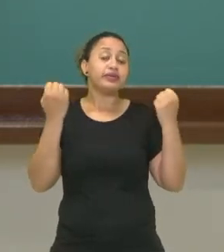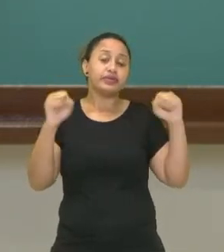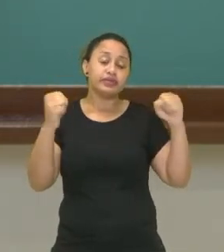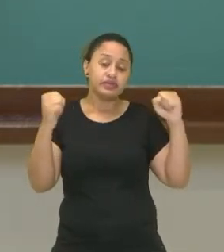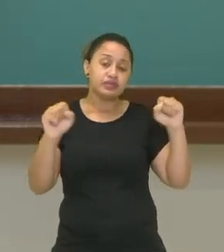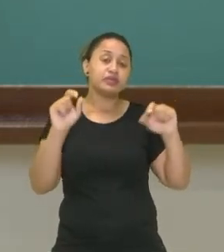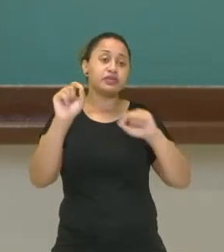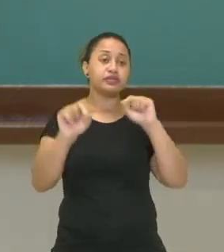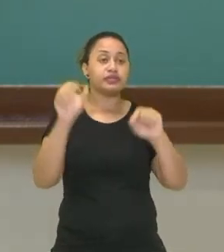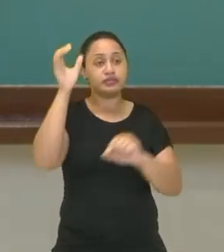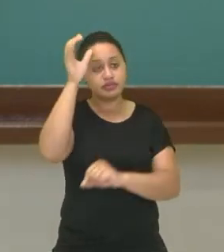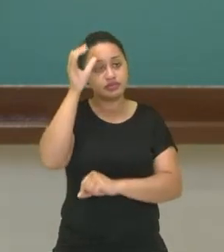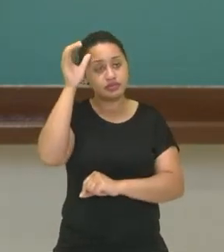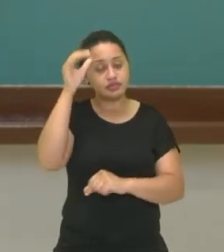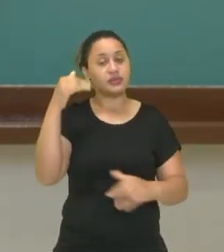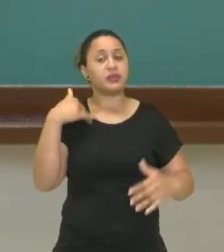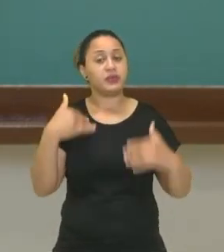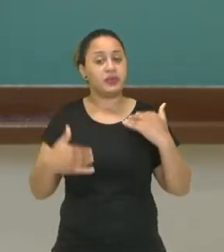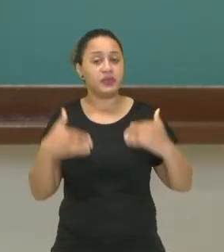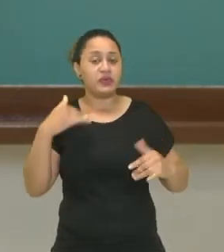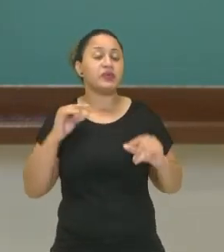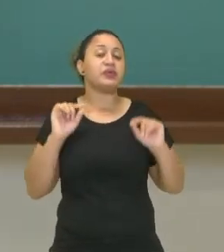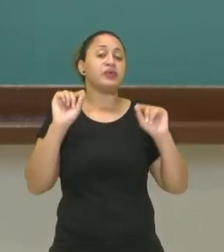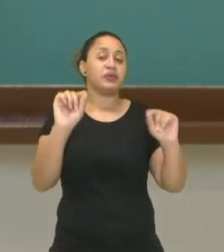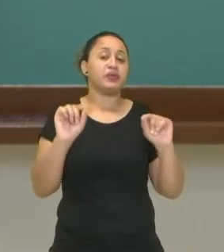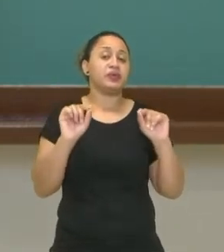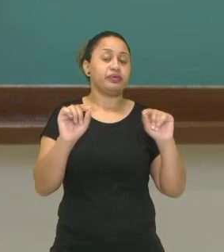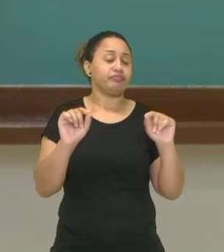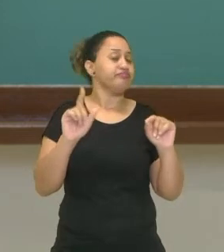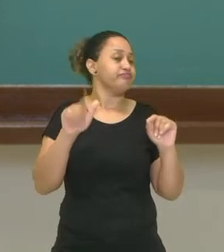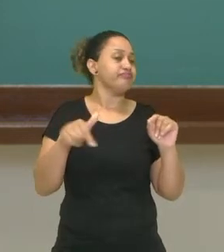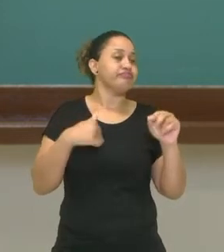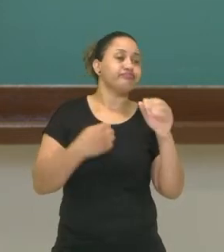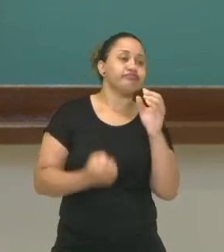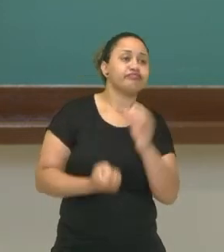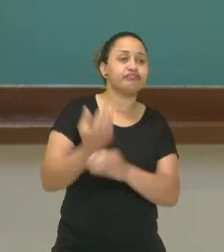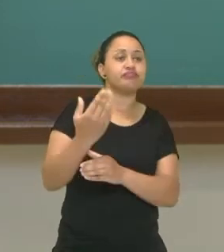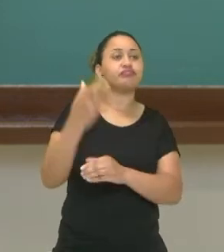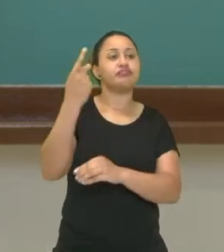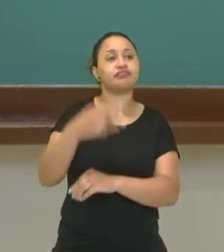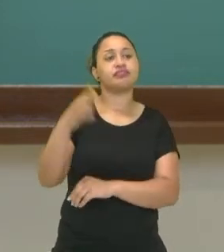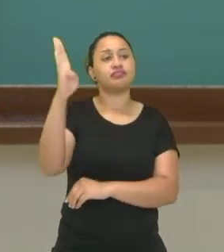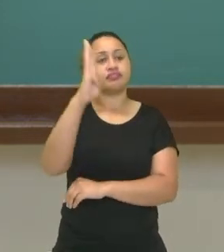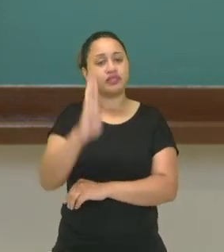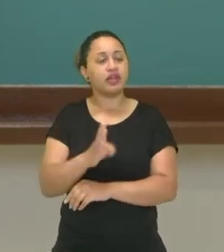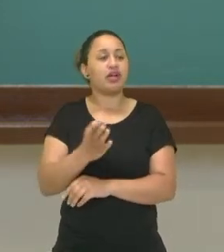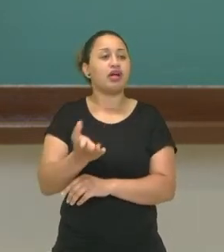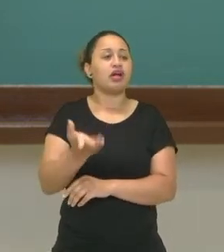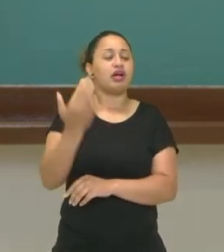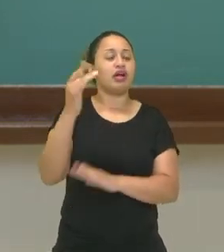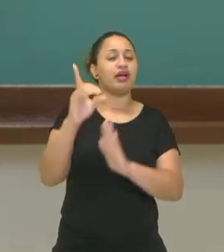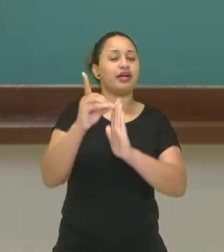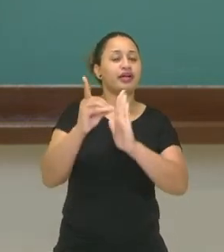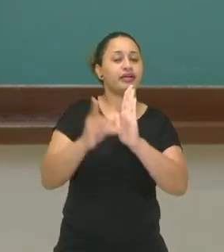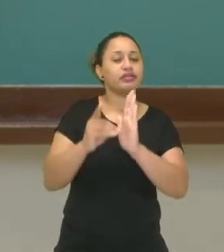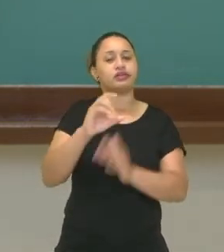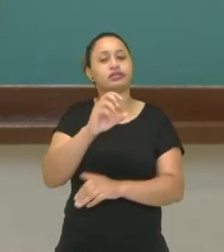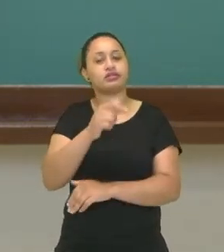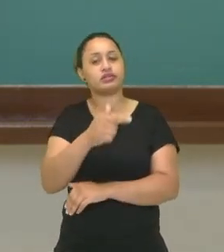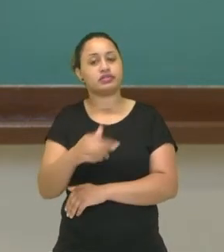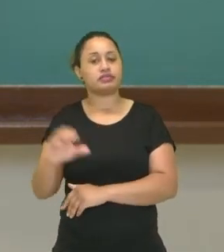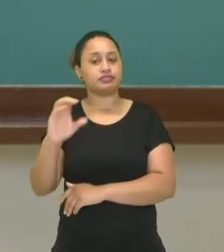de conscientização corporal, ela surgiu aqui no Brasil lá na década